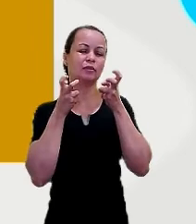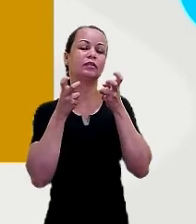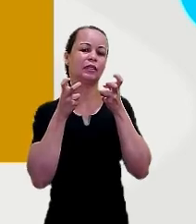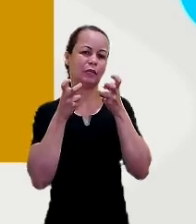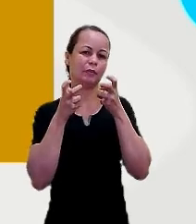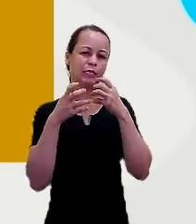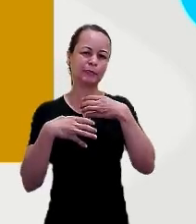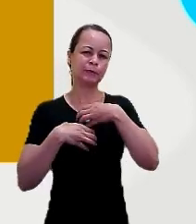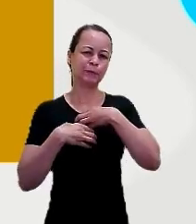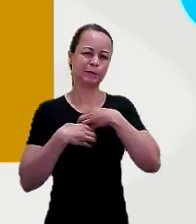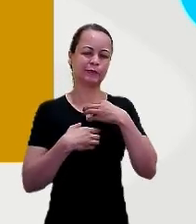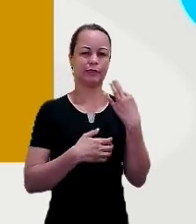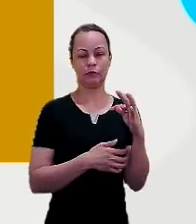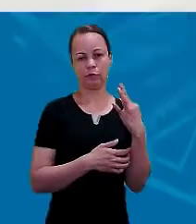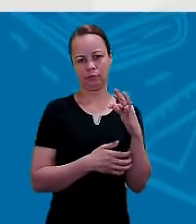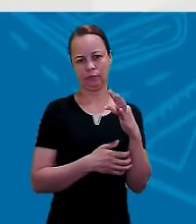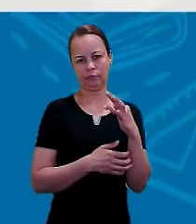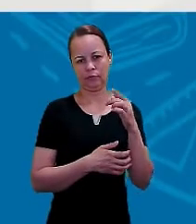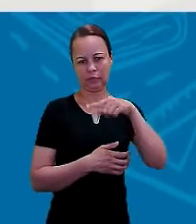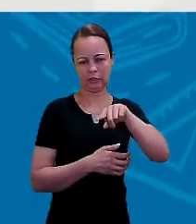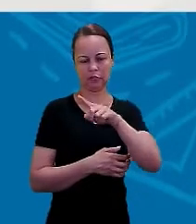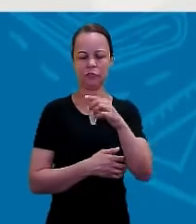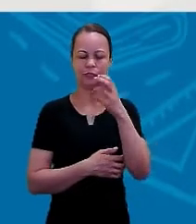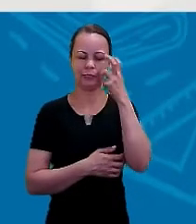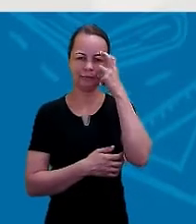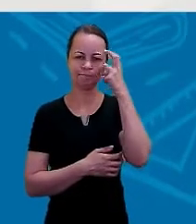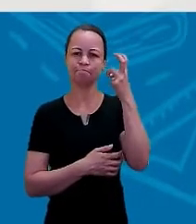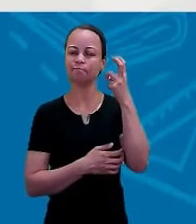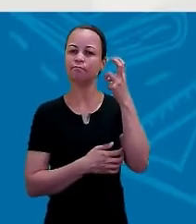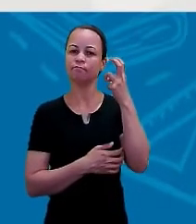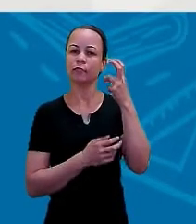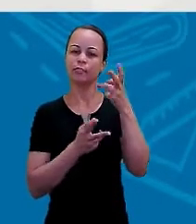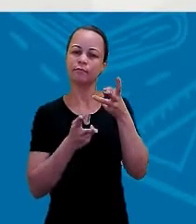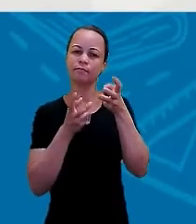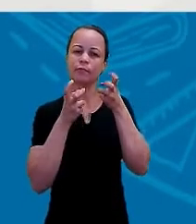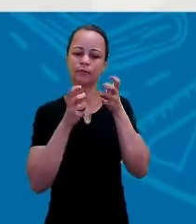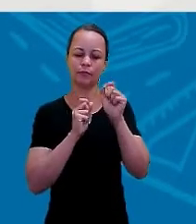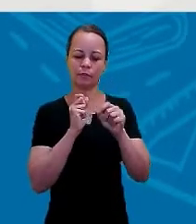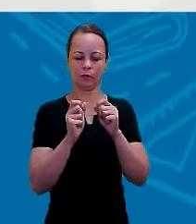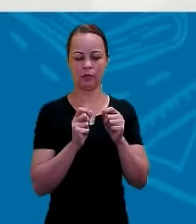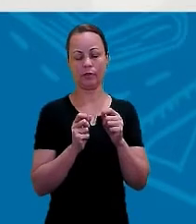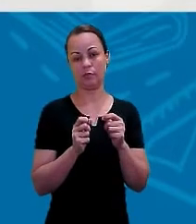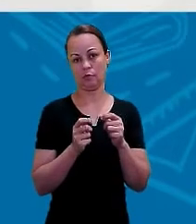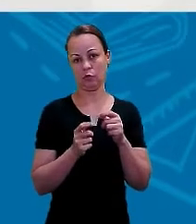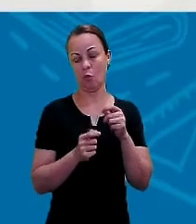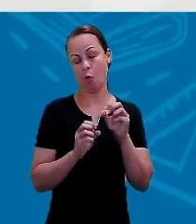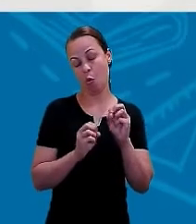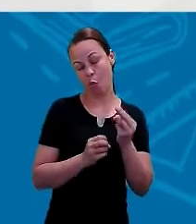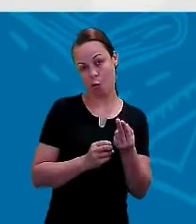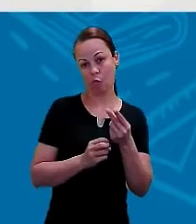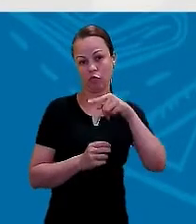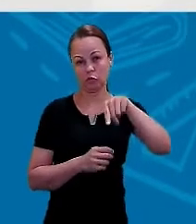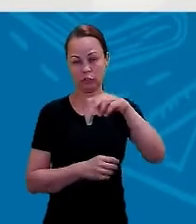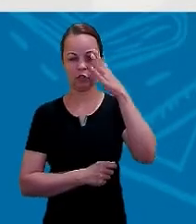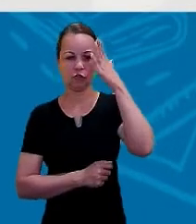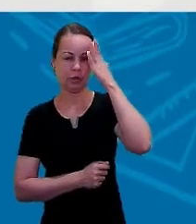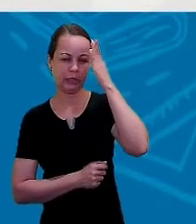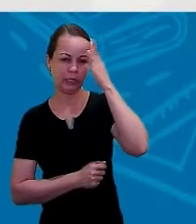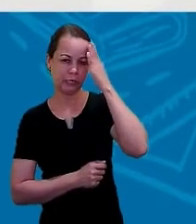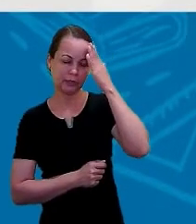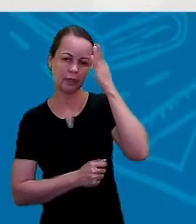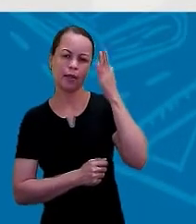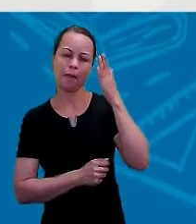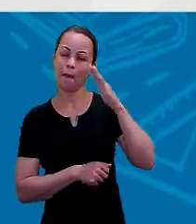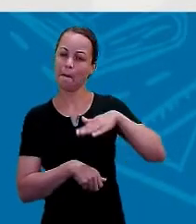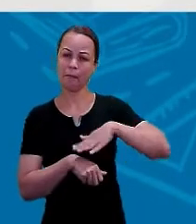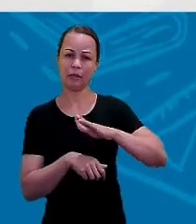vê que você já de forma inteligível percebe por quê, ou melhor, você vai tentar compreender de uma forma muito mais